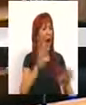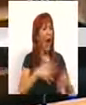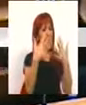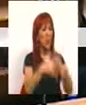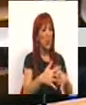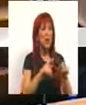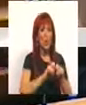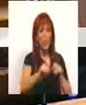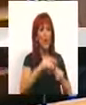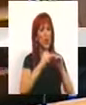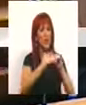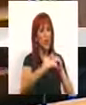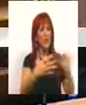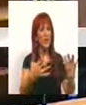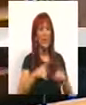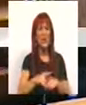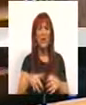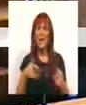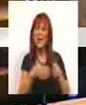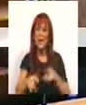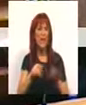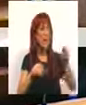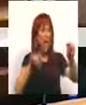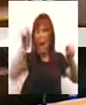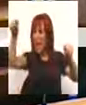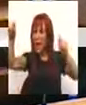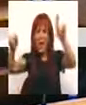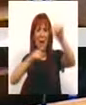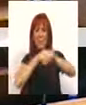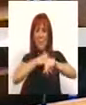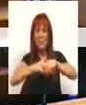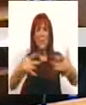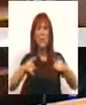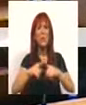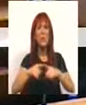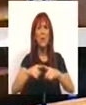estrutural duráveis e sustentáveis, estrategicamente localizadas, que permitam